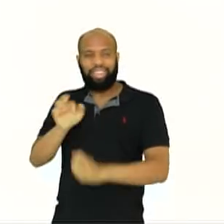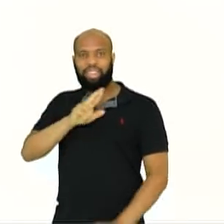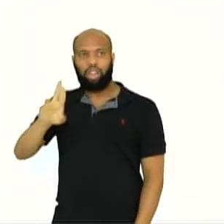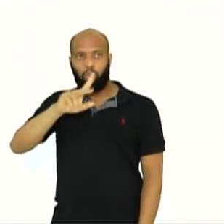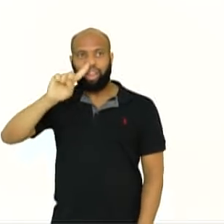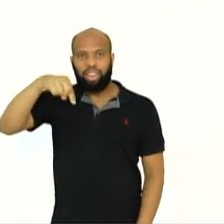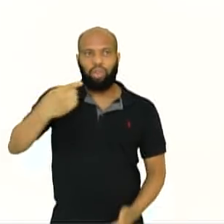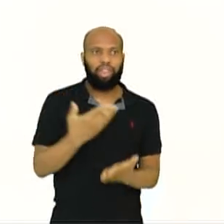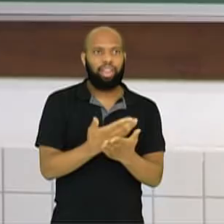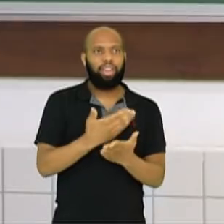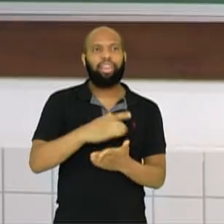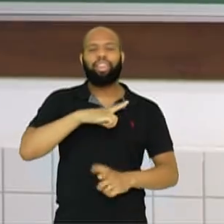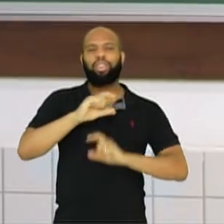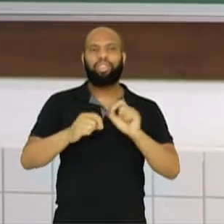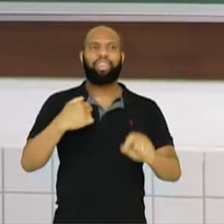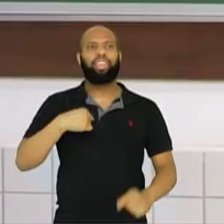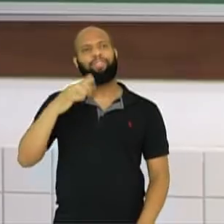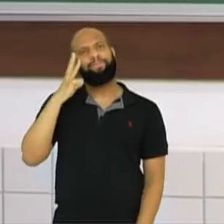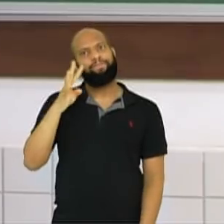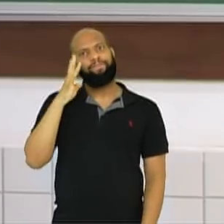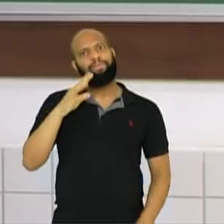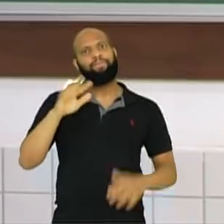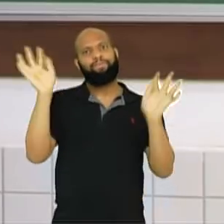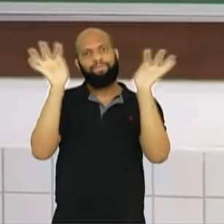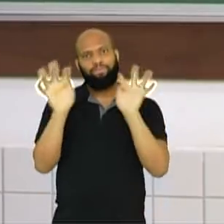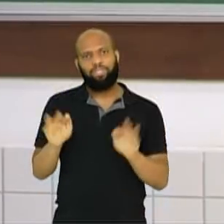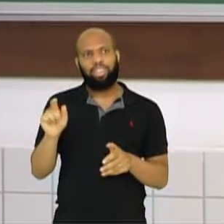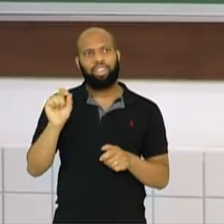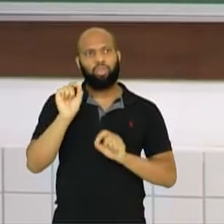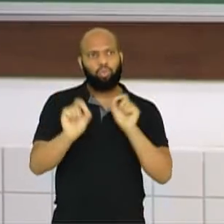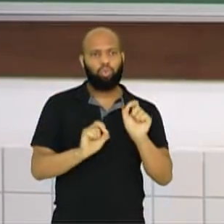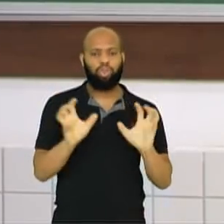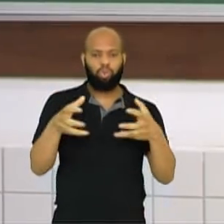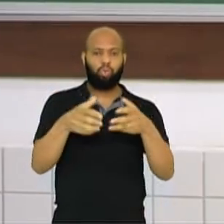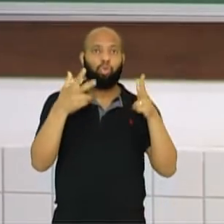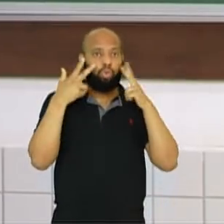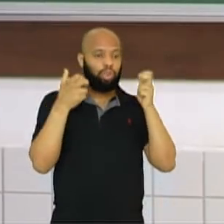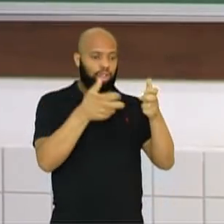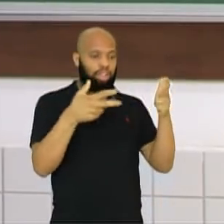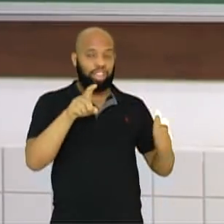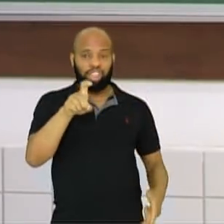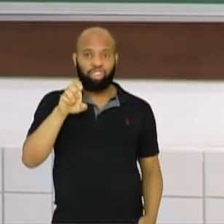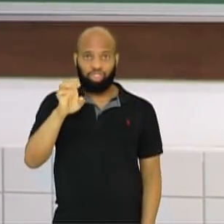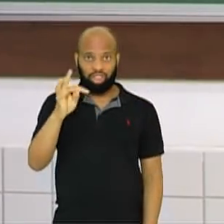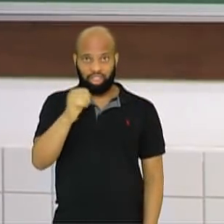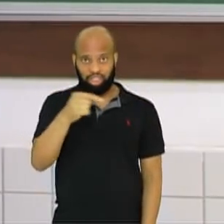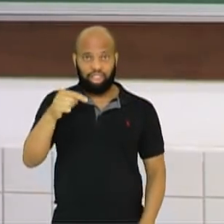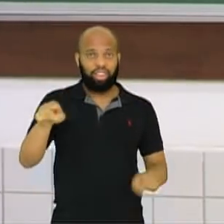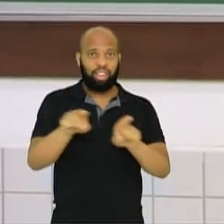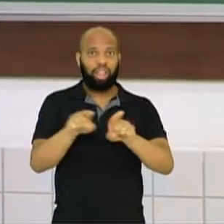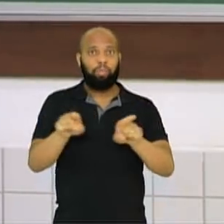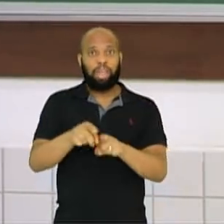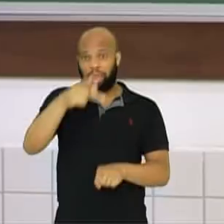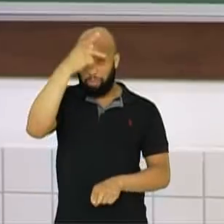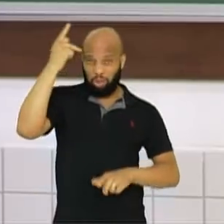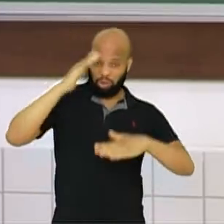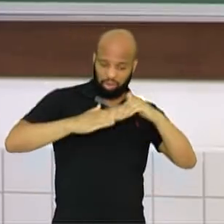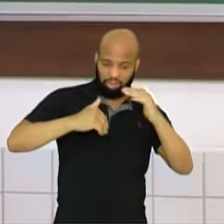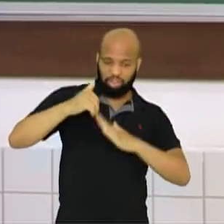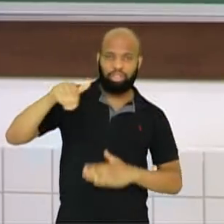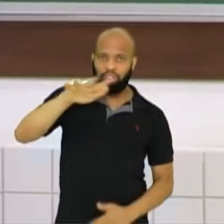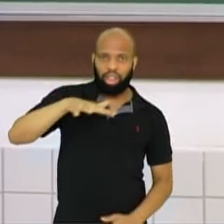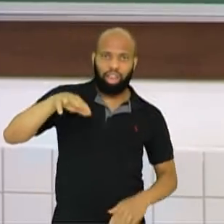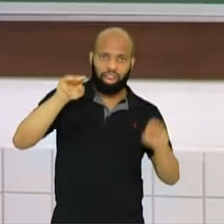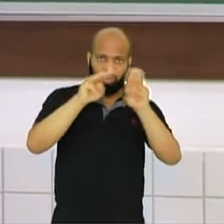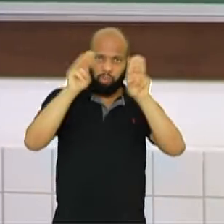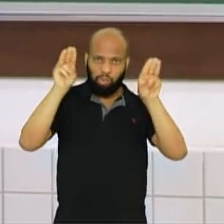muito feliz em poder participar dessa produção sobre o povo Chetá, inclusive com a participação da arqueóloga,